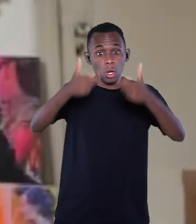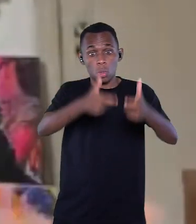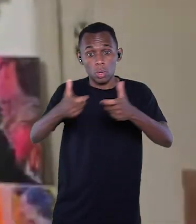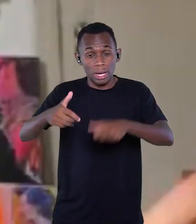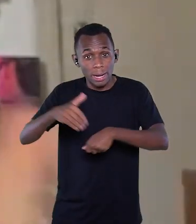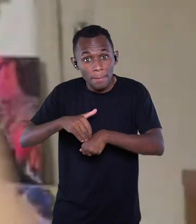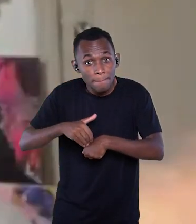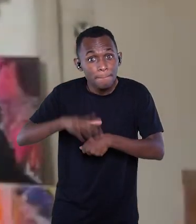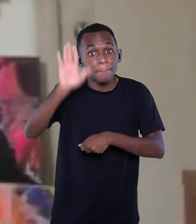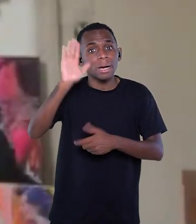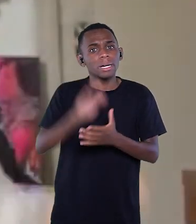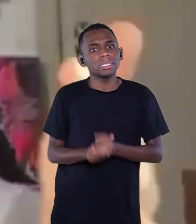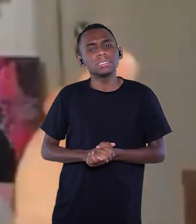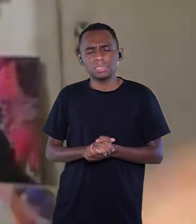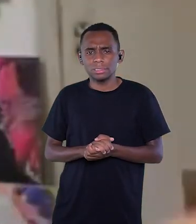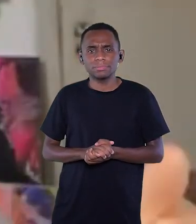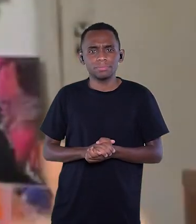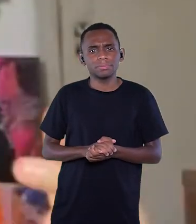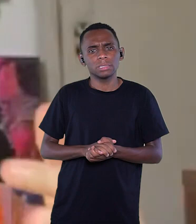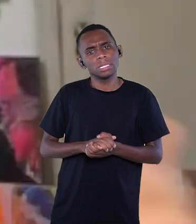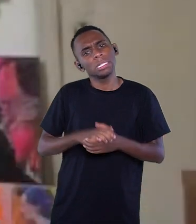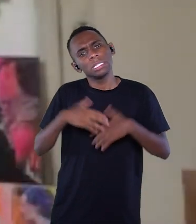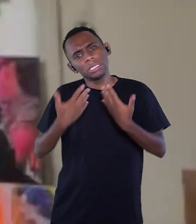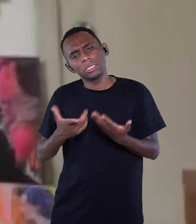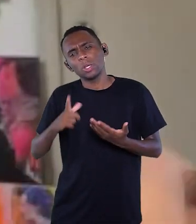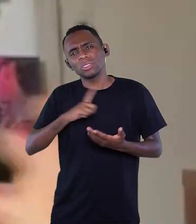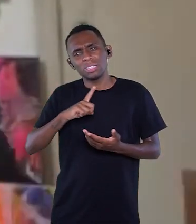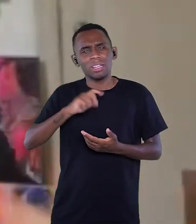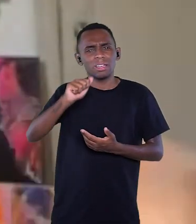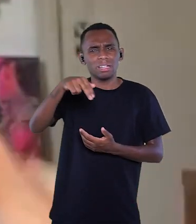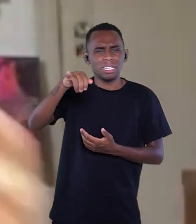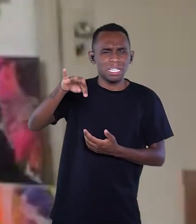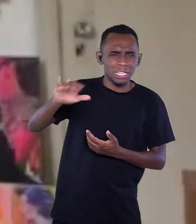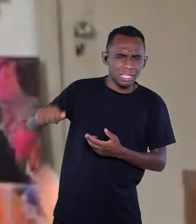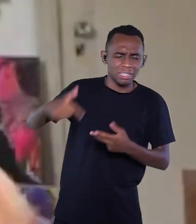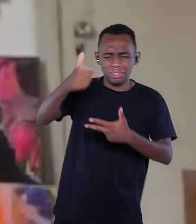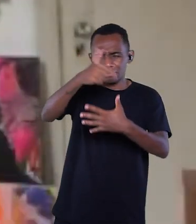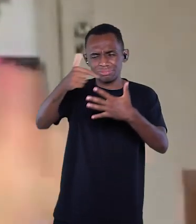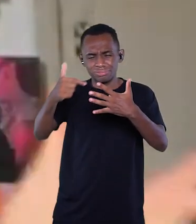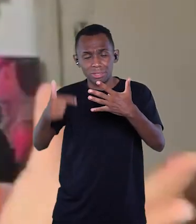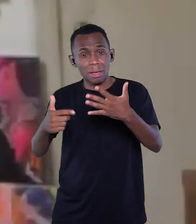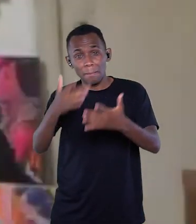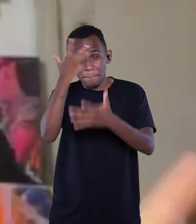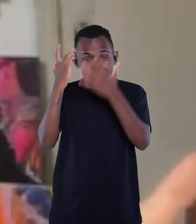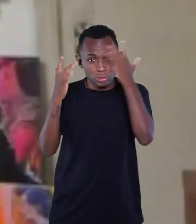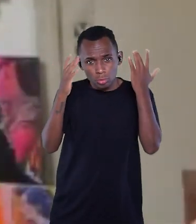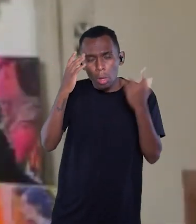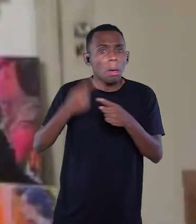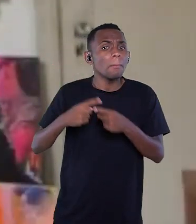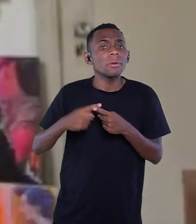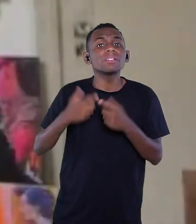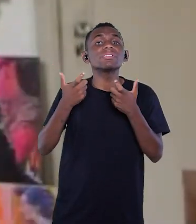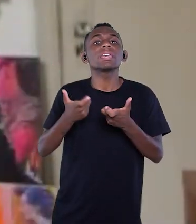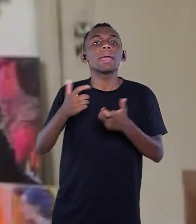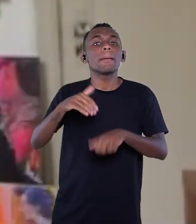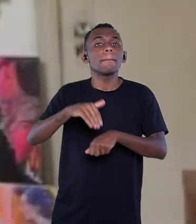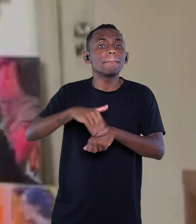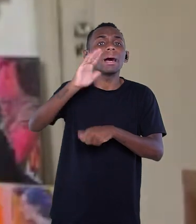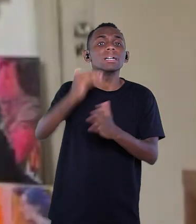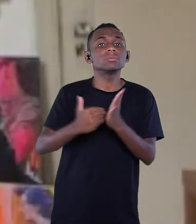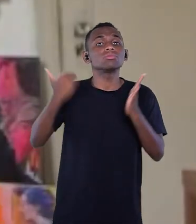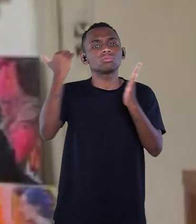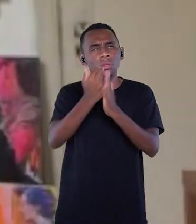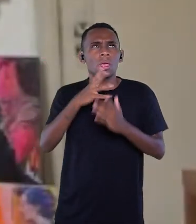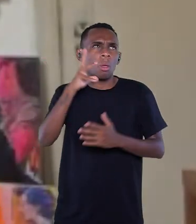para as mulheres nas artes, mas a gente tem a Tarsila, a gente tem a Anitta, como assim? Sabe, por que você está falando isso? Acho que a gente não